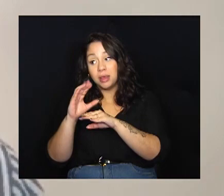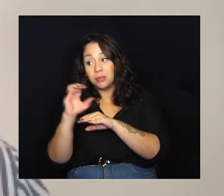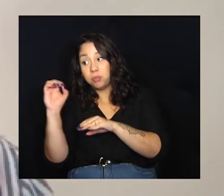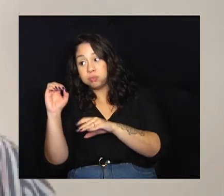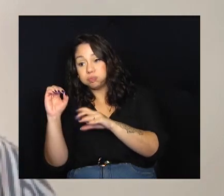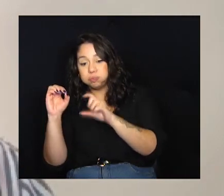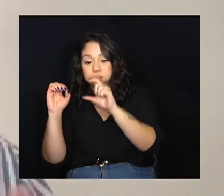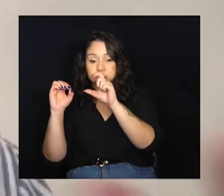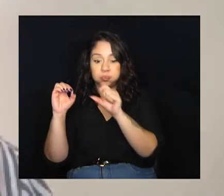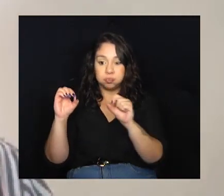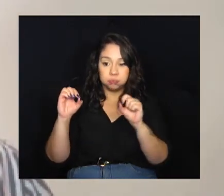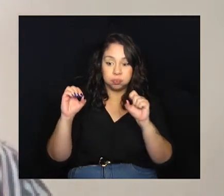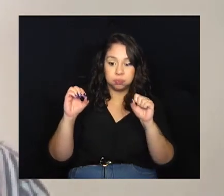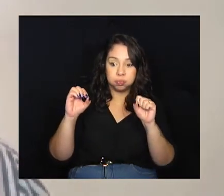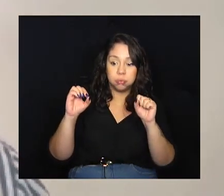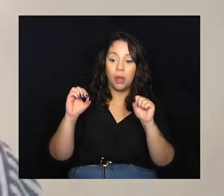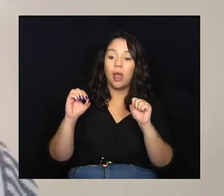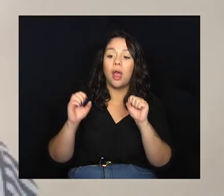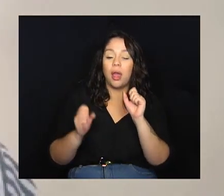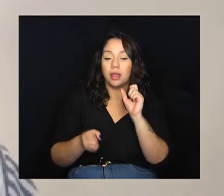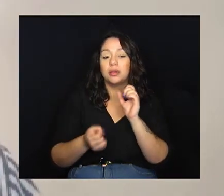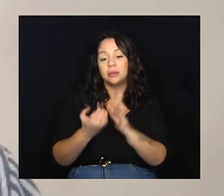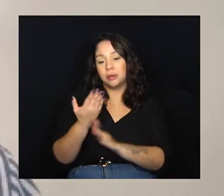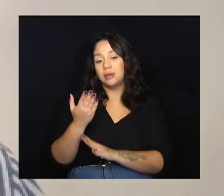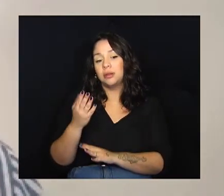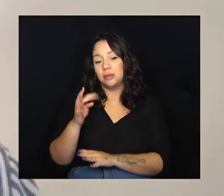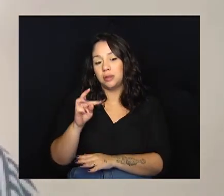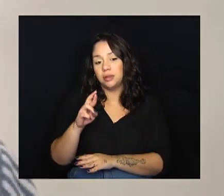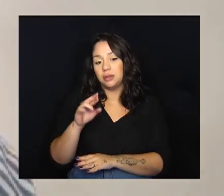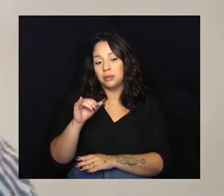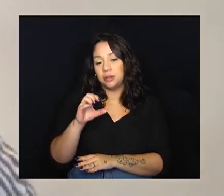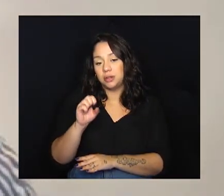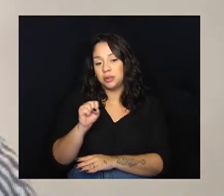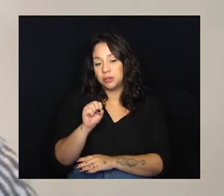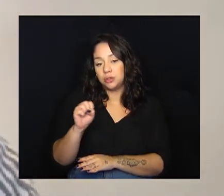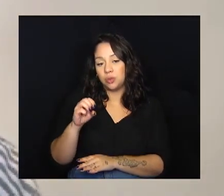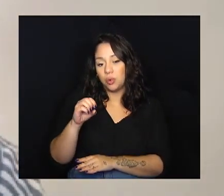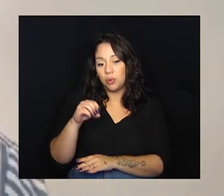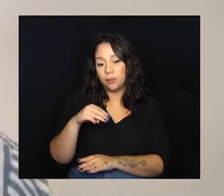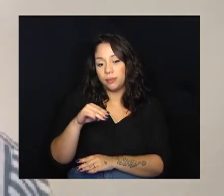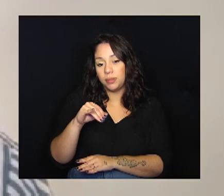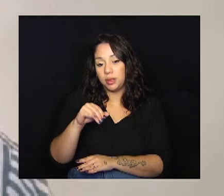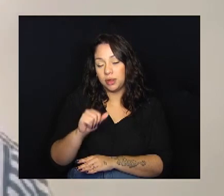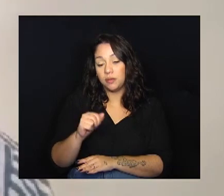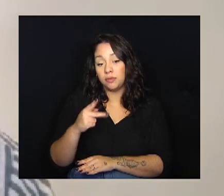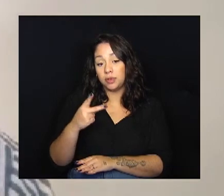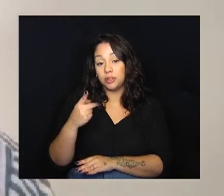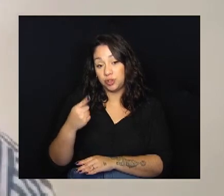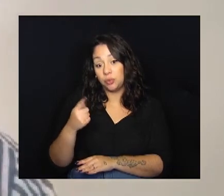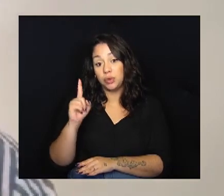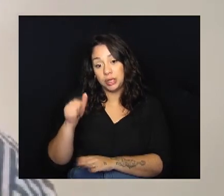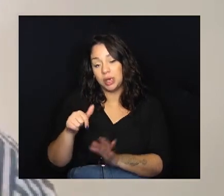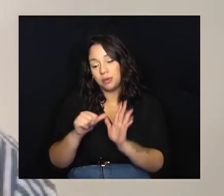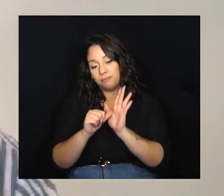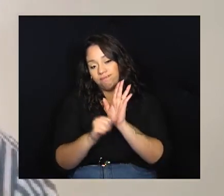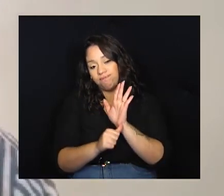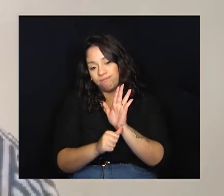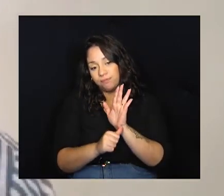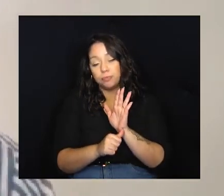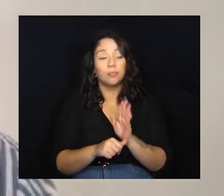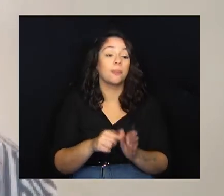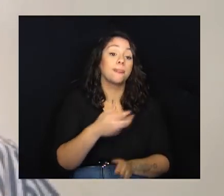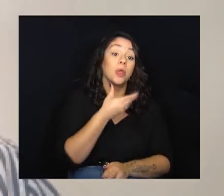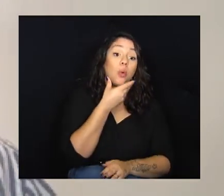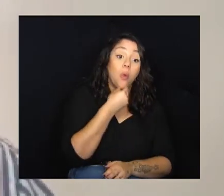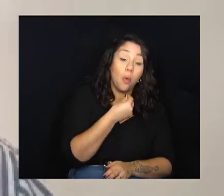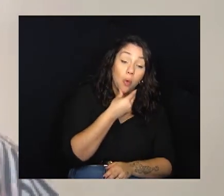onde surge por exemplo a trissomia do 21 que é a síndrome de Down no caso dos Homens A partir dos 40 anos a gente não tá falando de